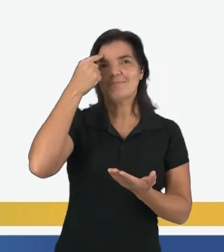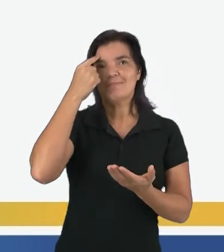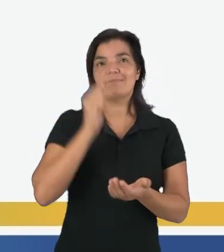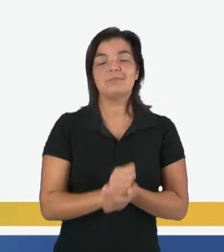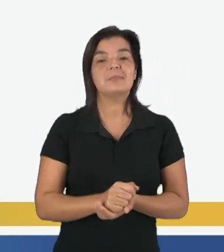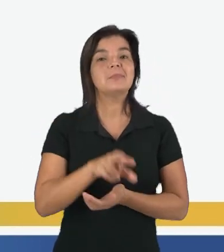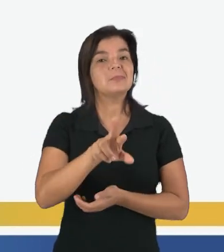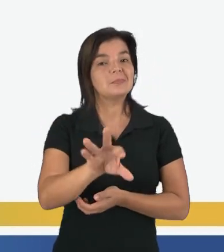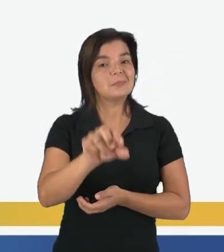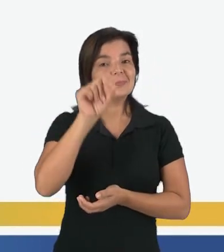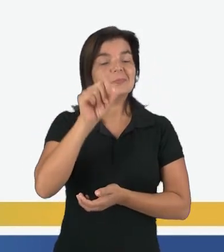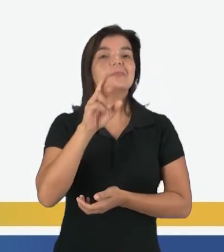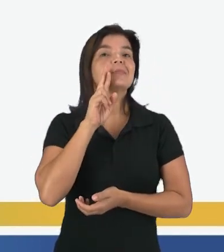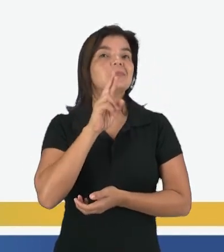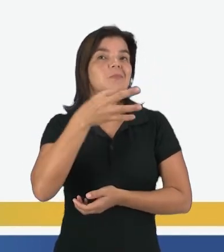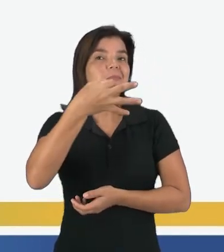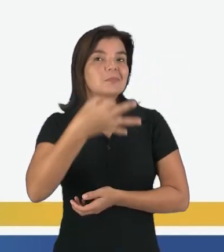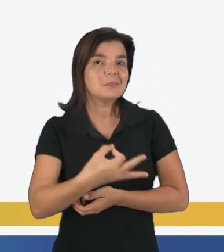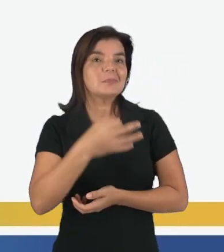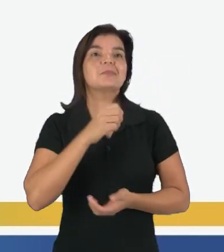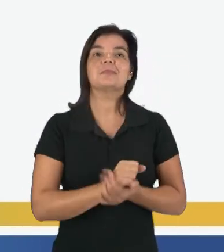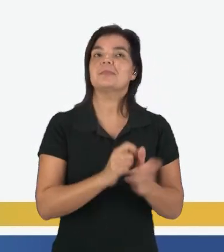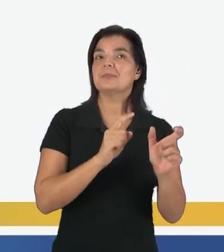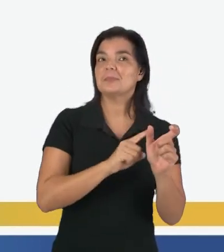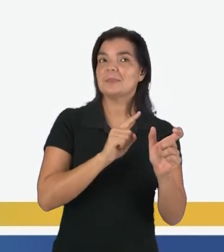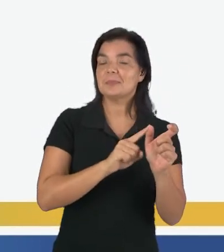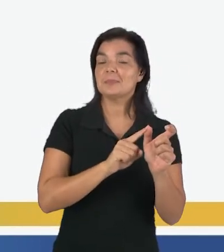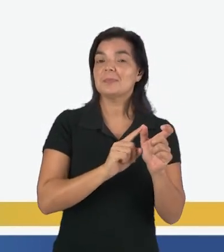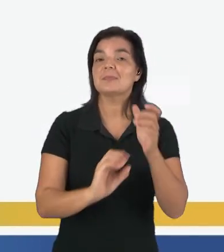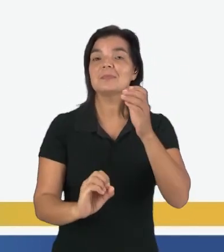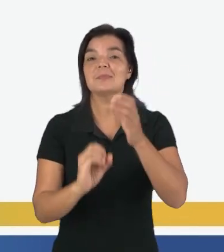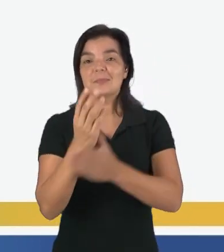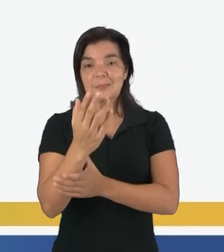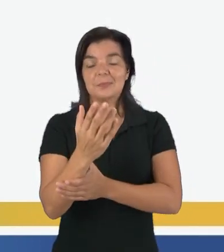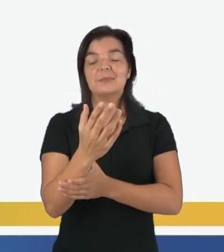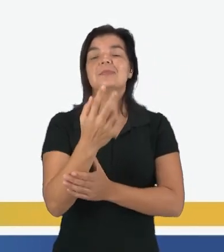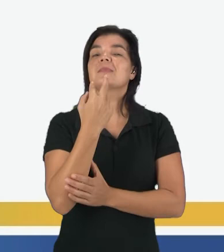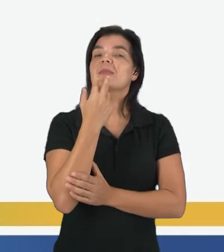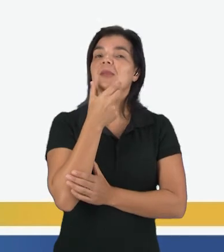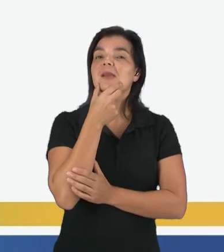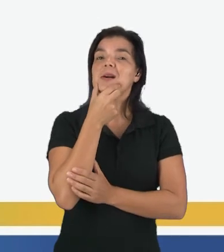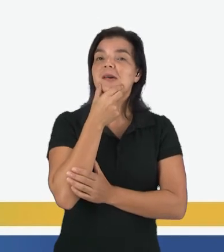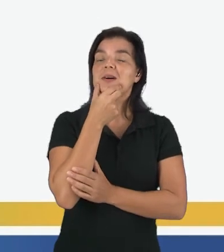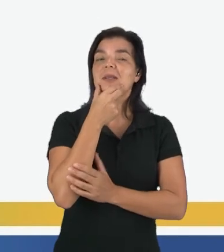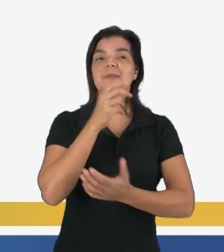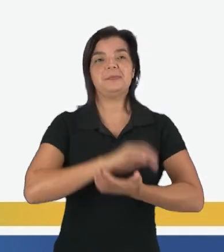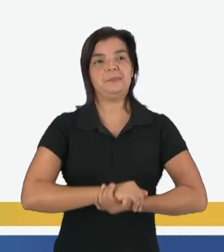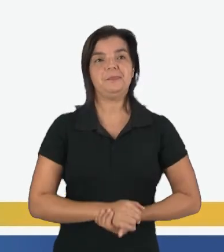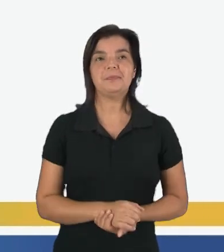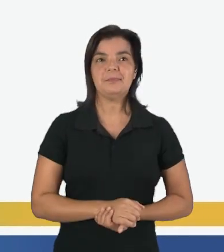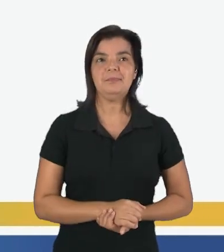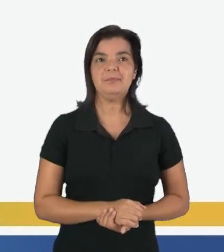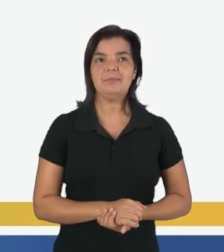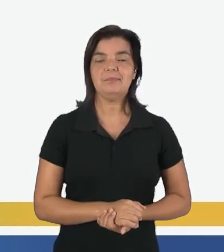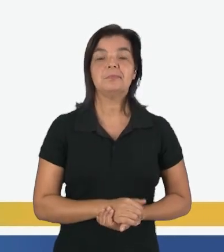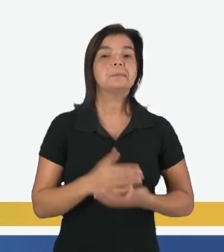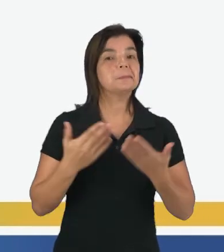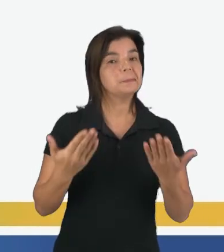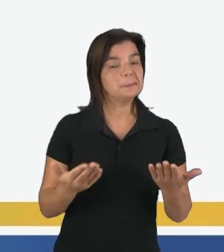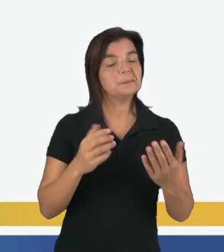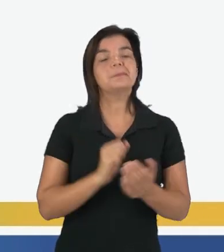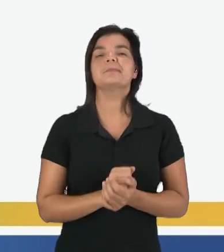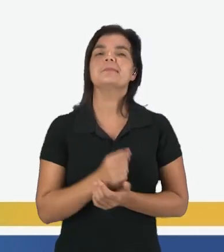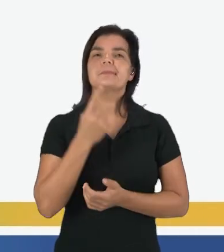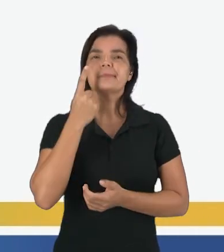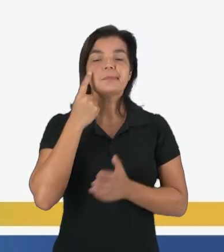isso em mente, assinale a resposta que contém apenas palavras de origem da língua inglesa. Bom, pessoal,